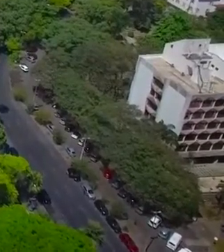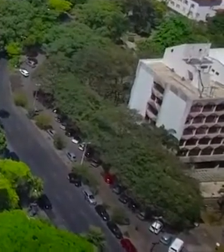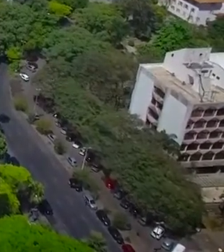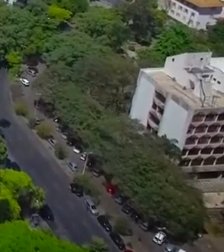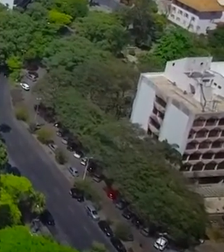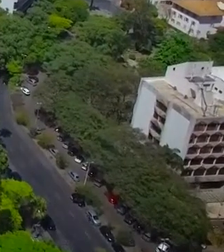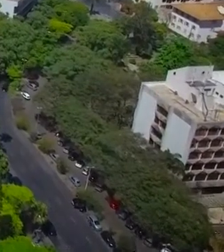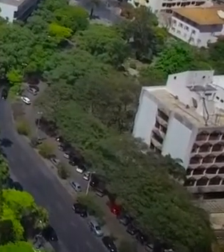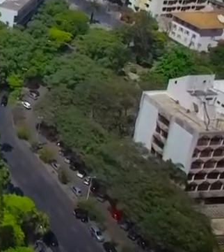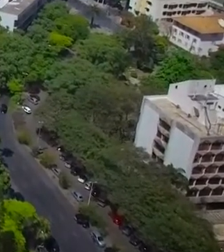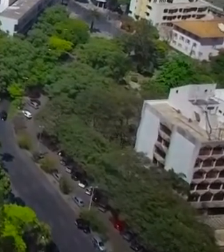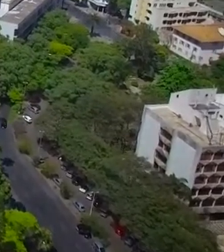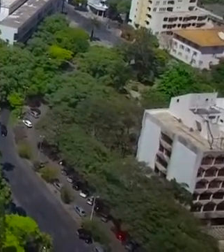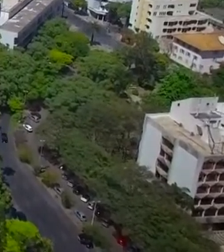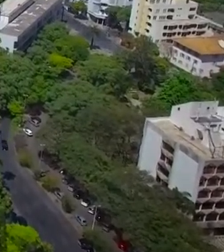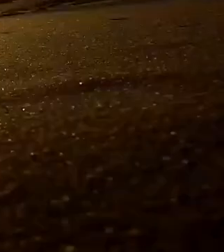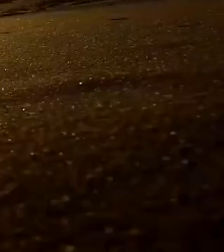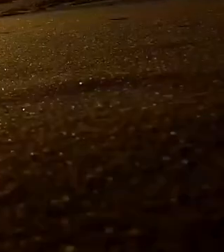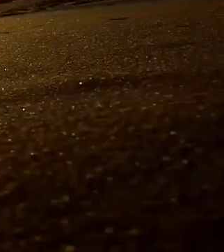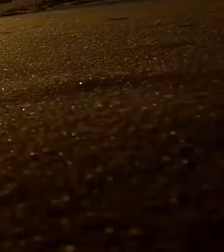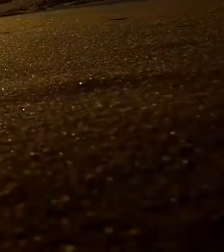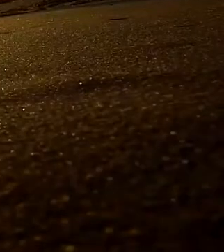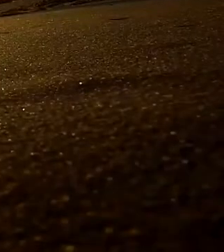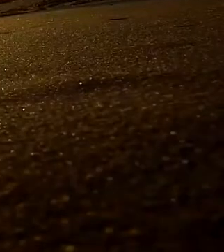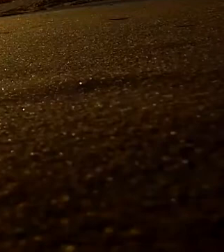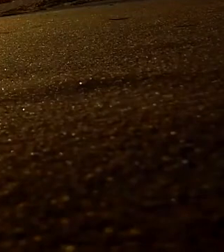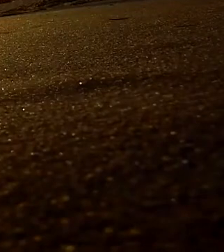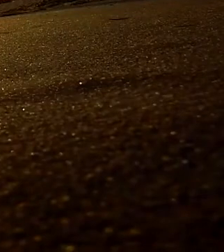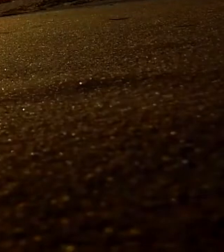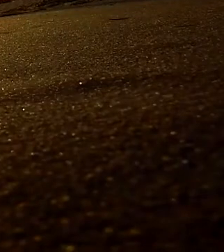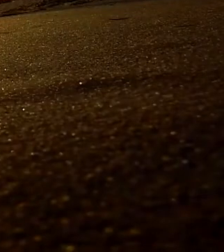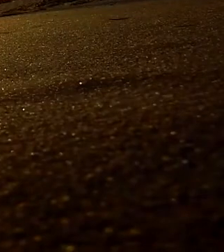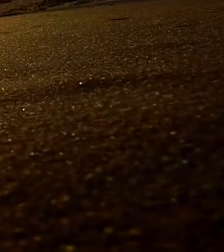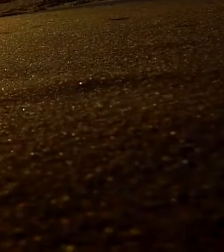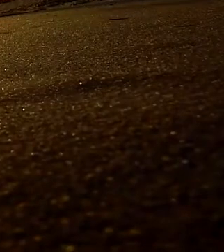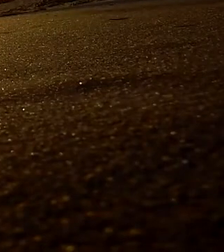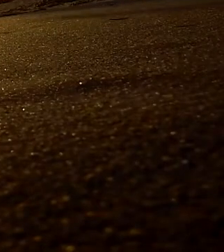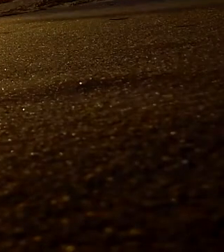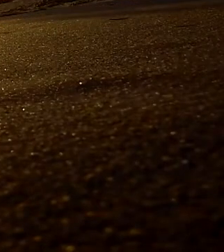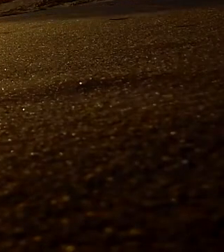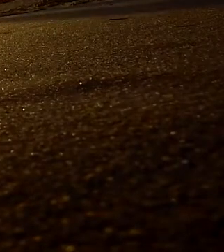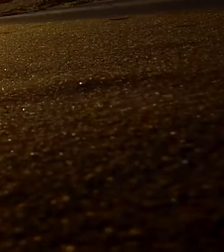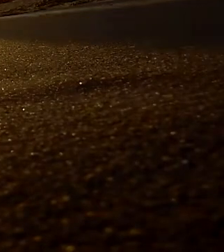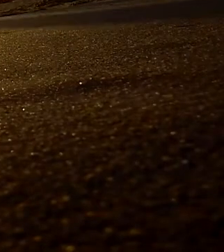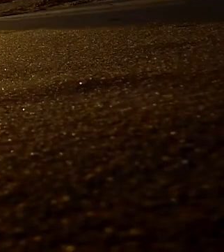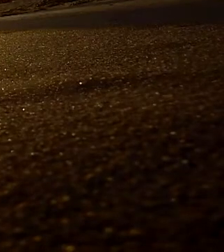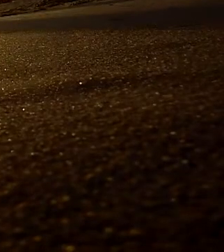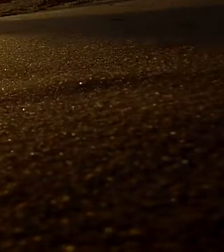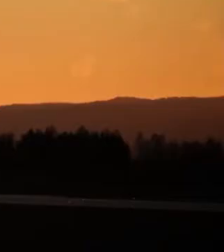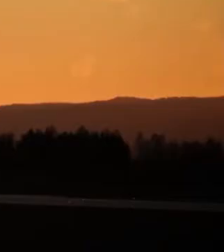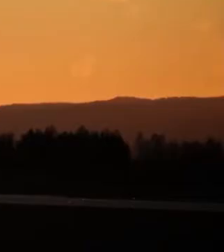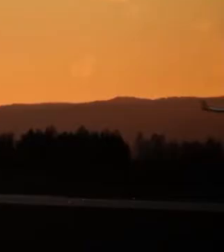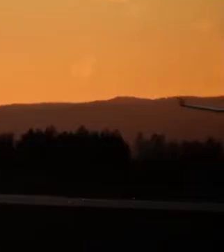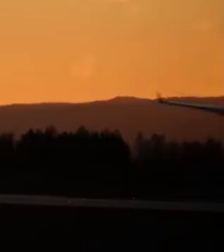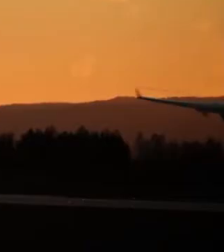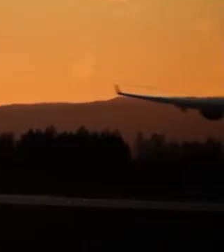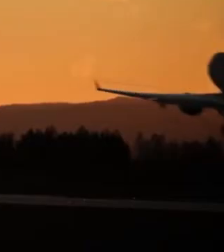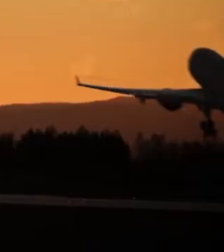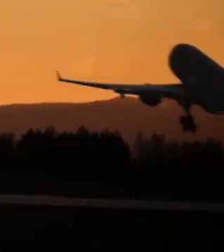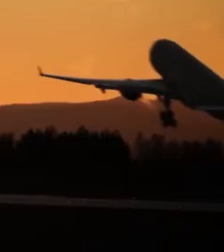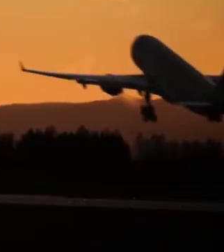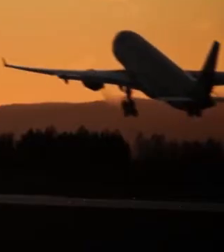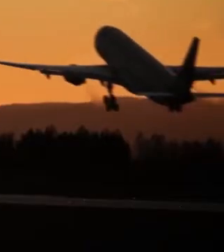louro desta flora, mas no futuro e glória no passado, consegues